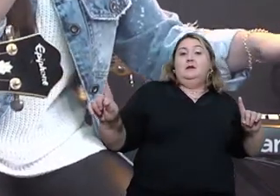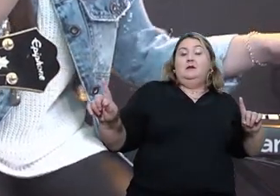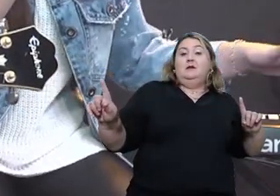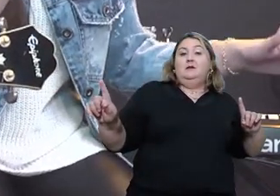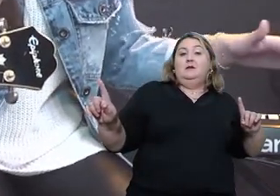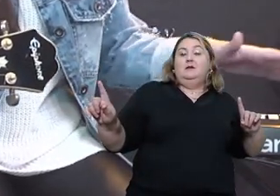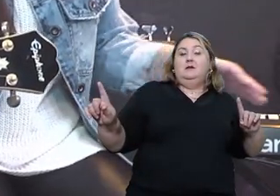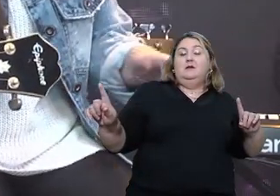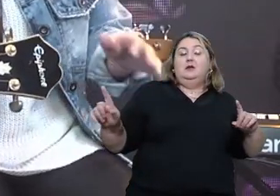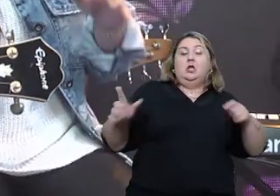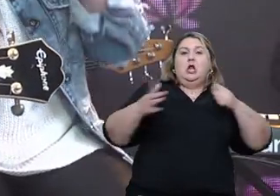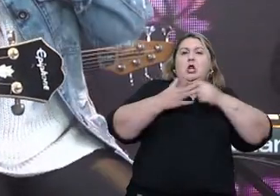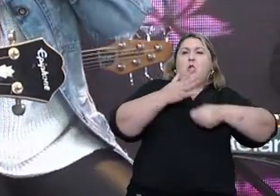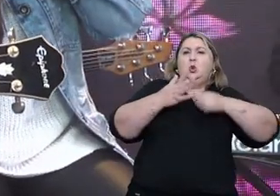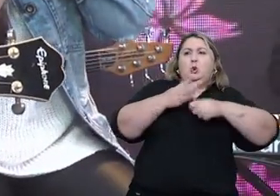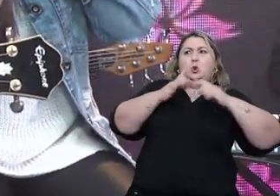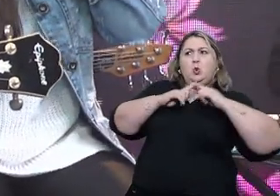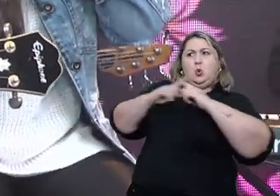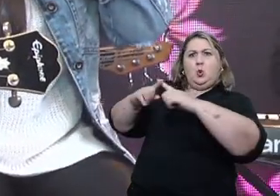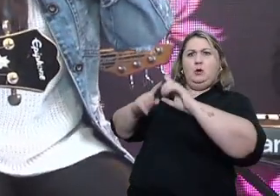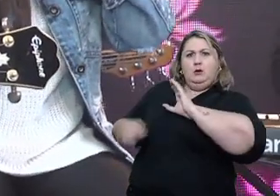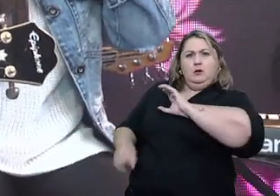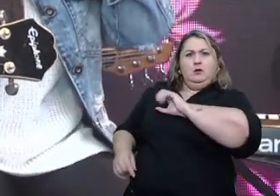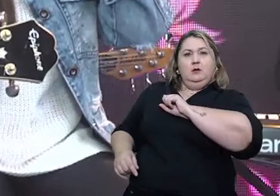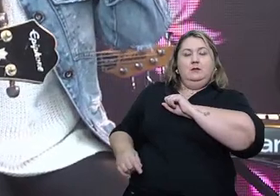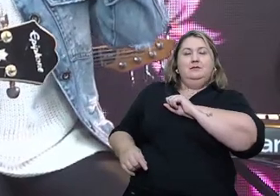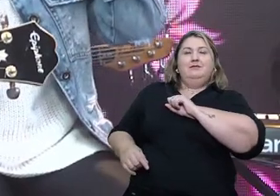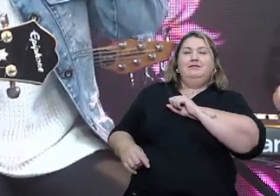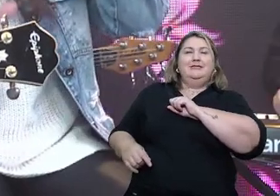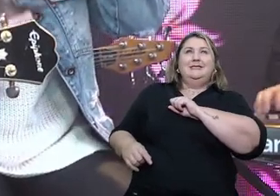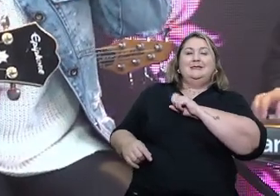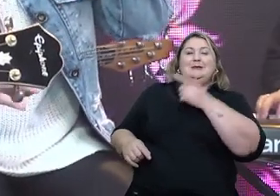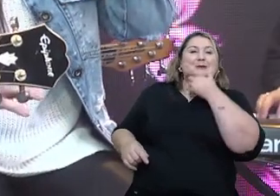Eu me afasto e me defendo de você,